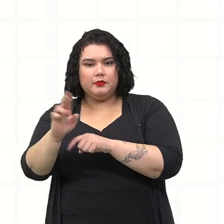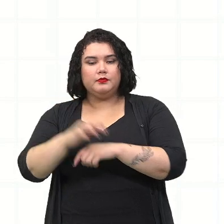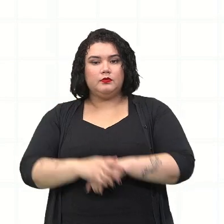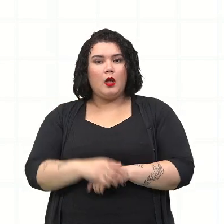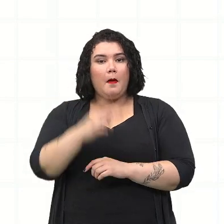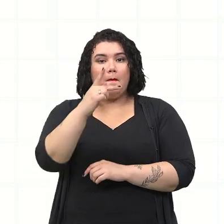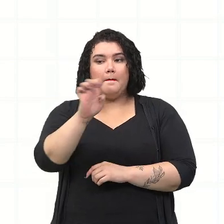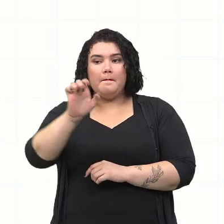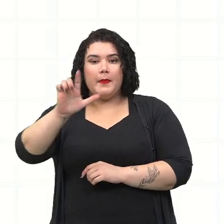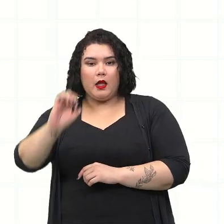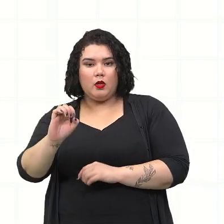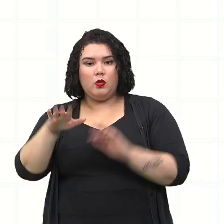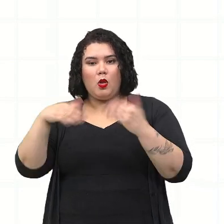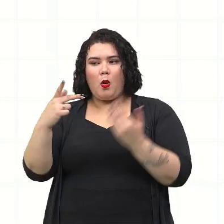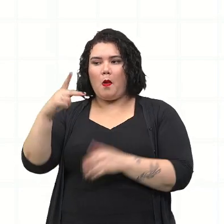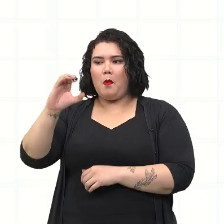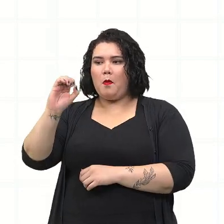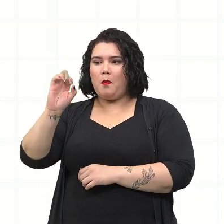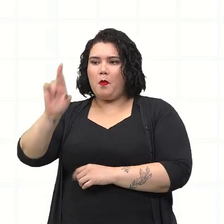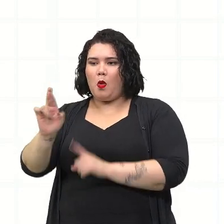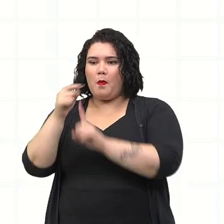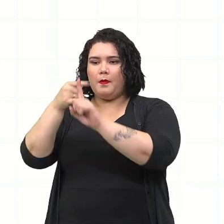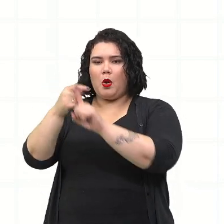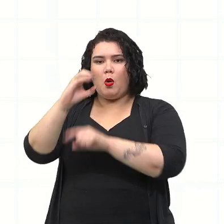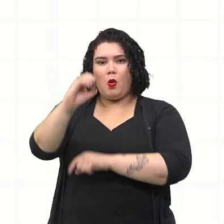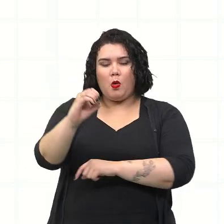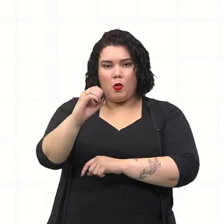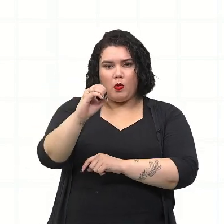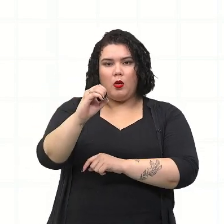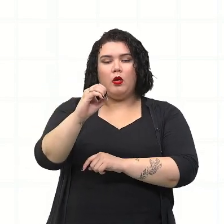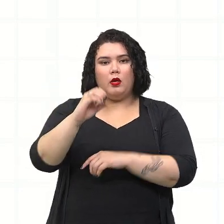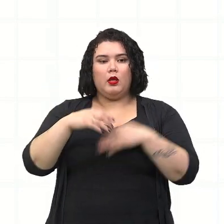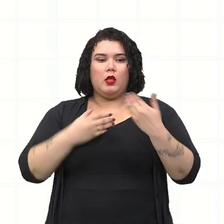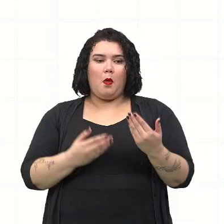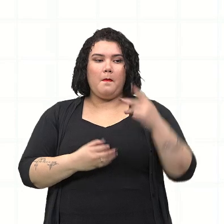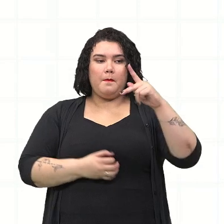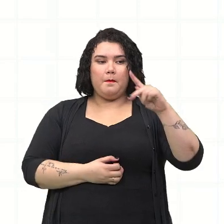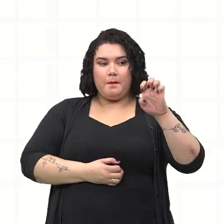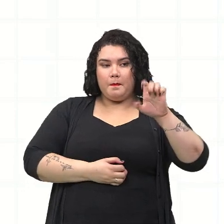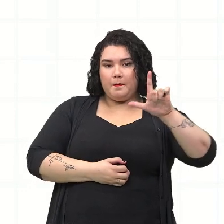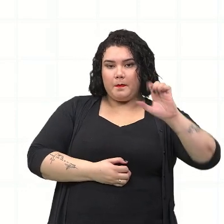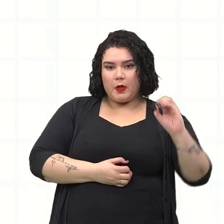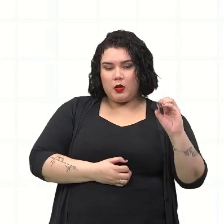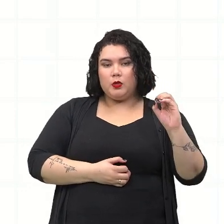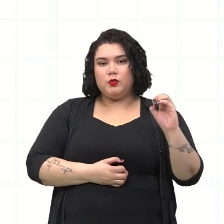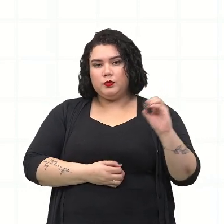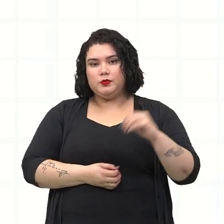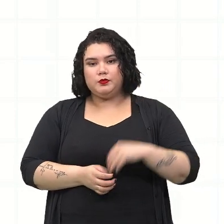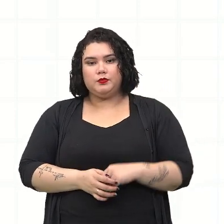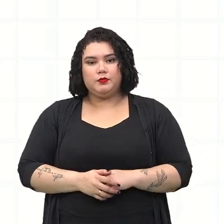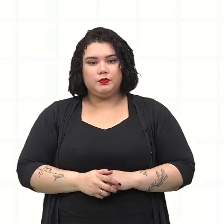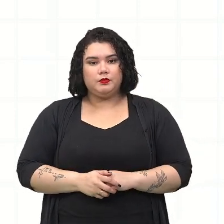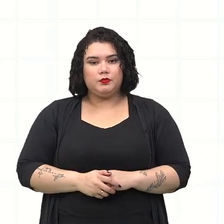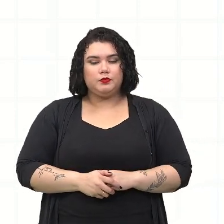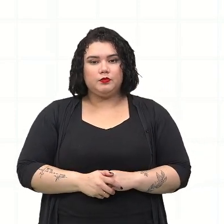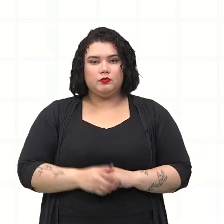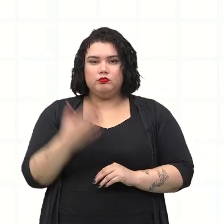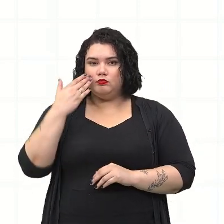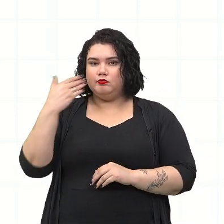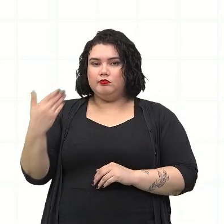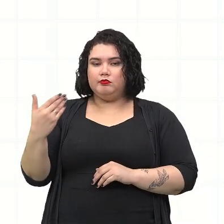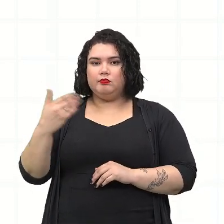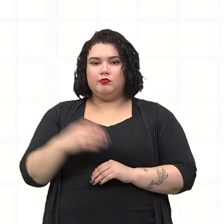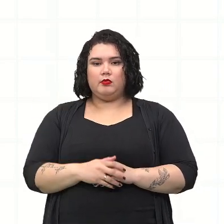pelo. Por mais a preposição é por, eu junto ali com o e fica pelo. Ninguém